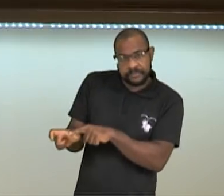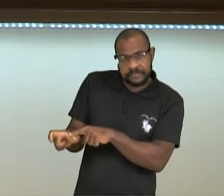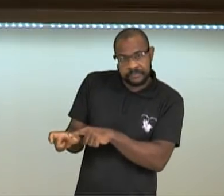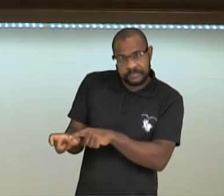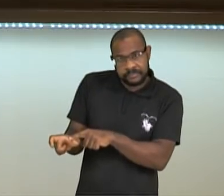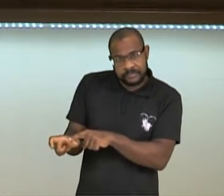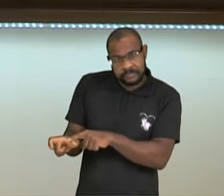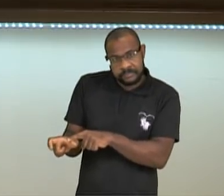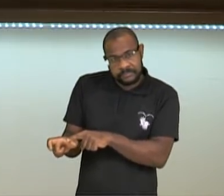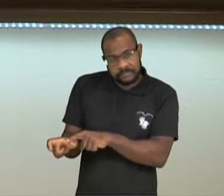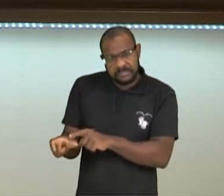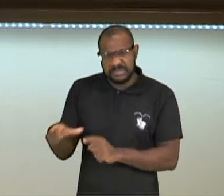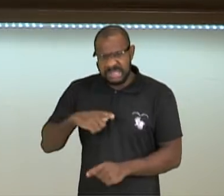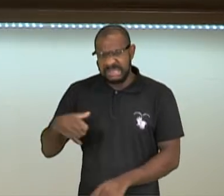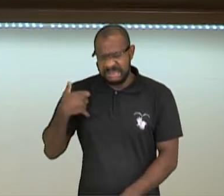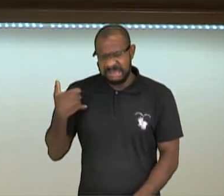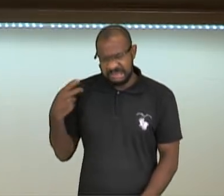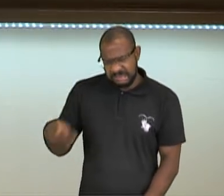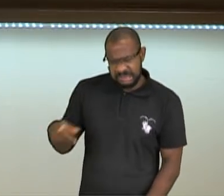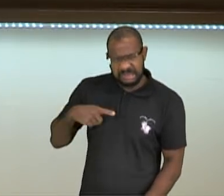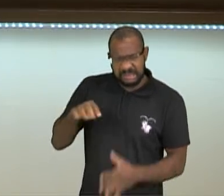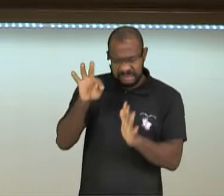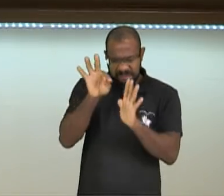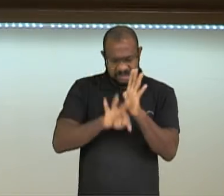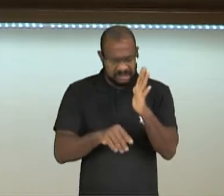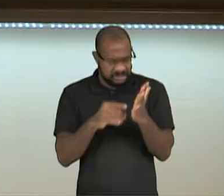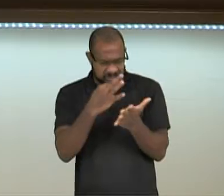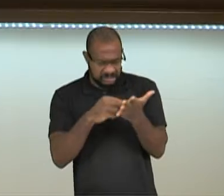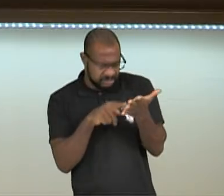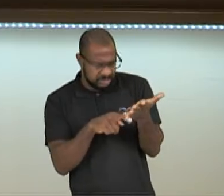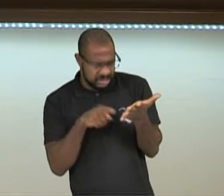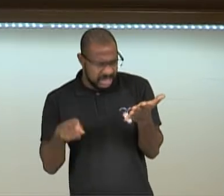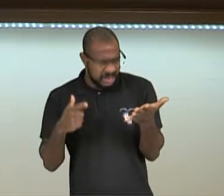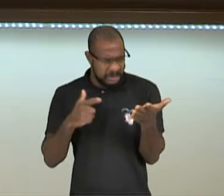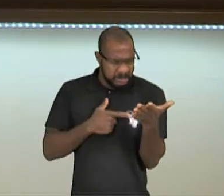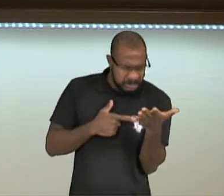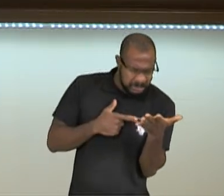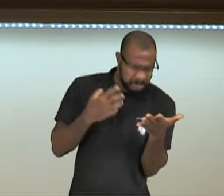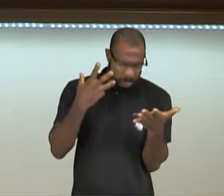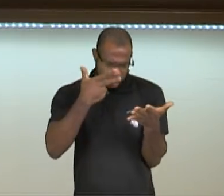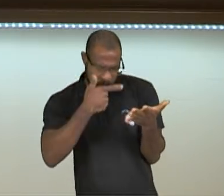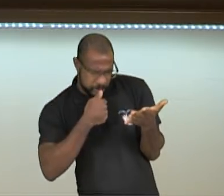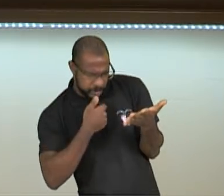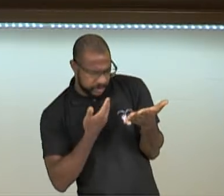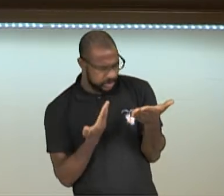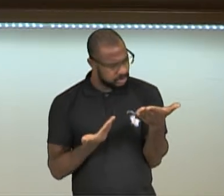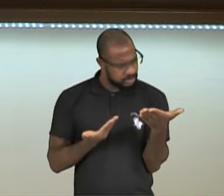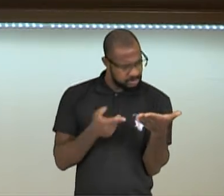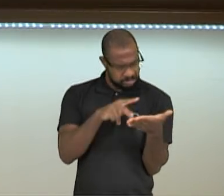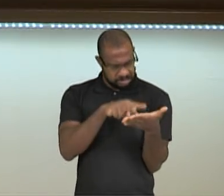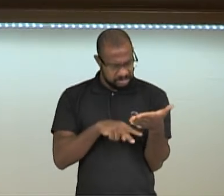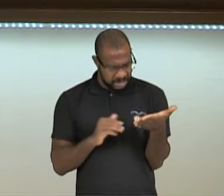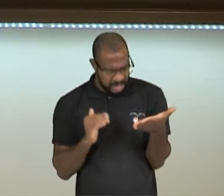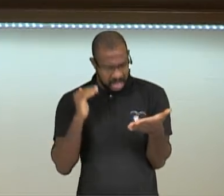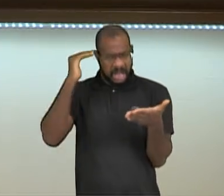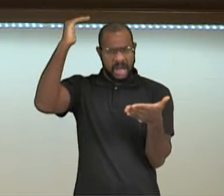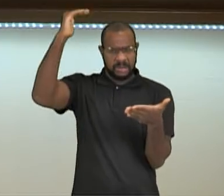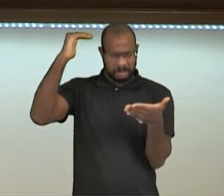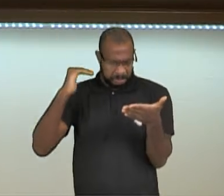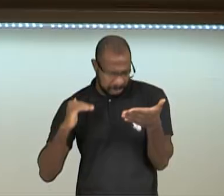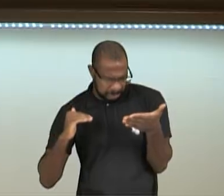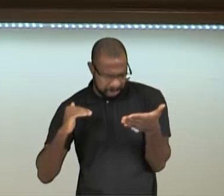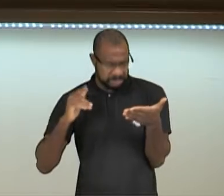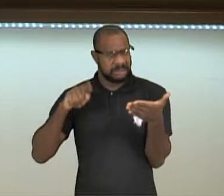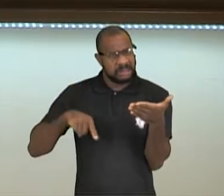texto, tem a idade dela? Ela é feia? Ela é bonita? Será que ela é alta? Será que ela é